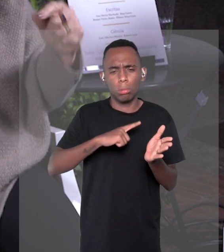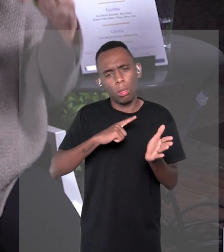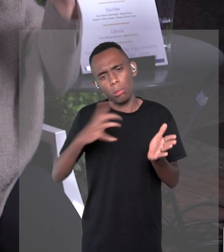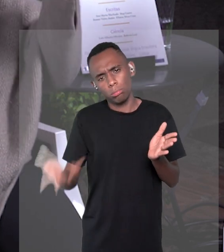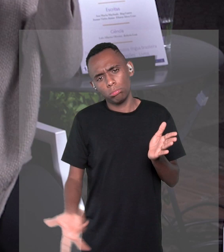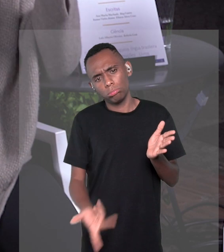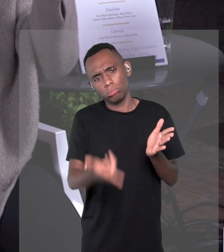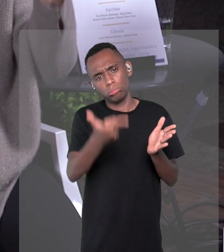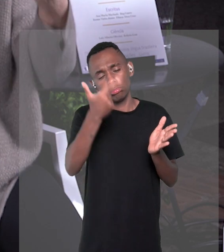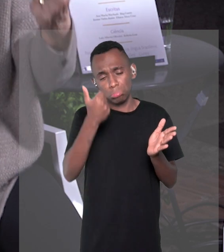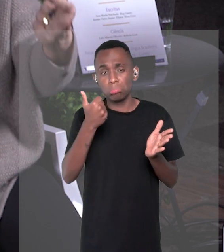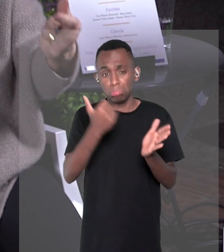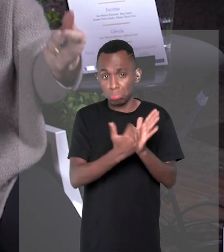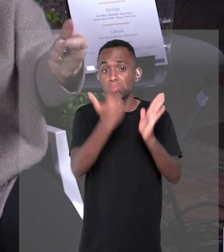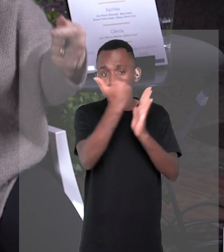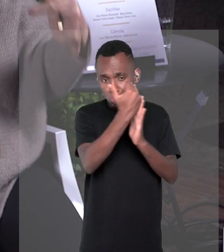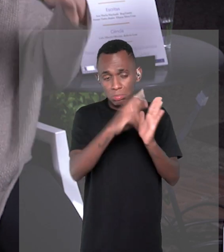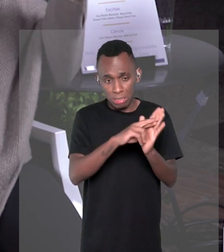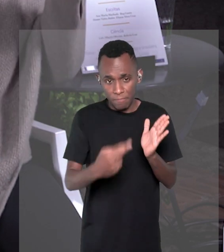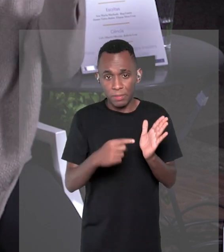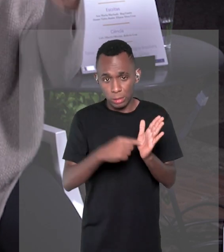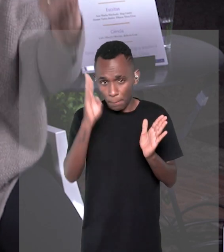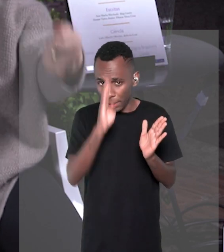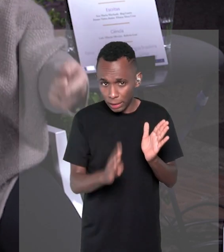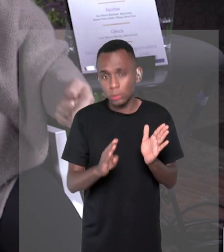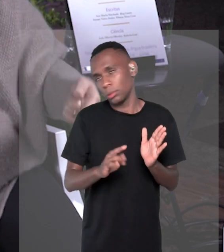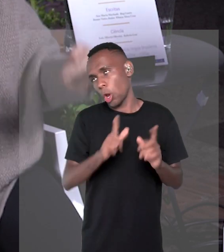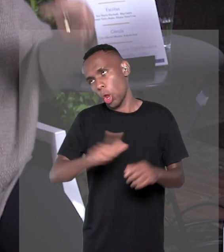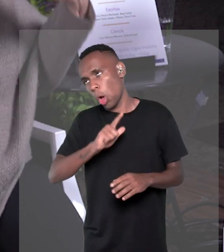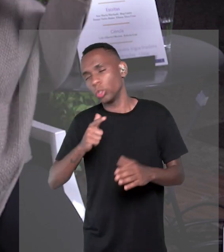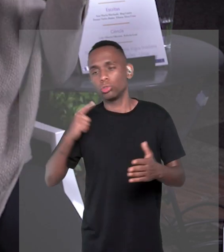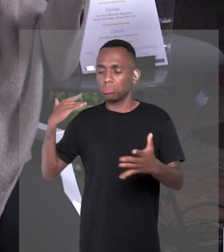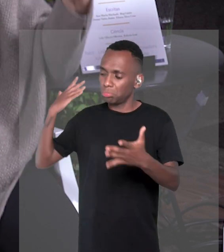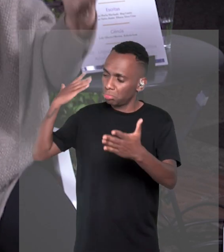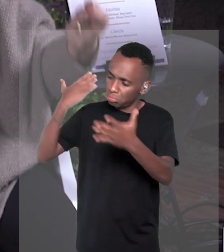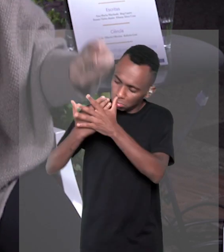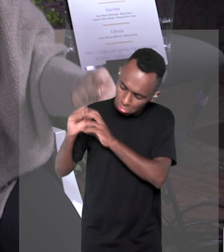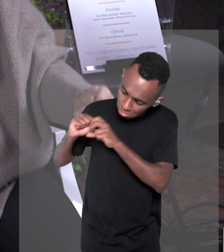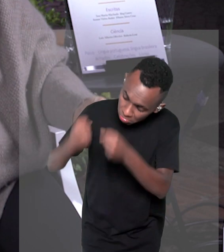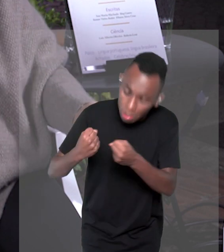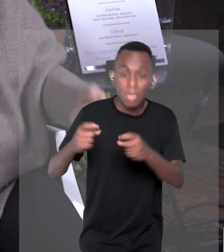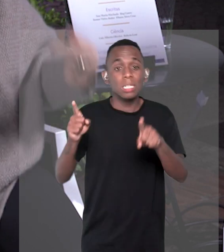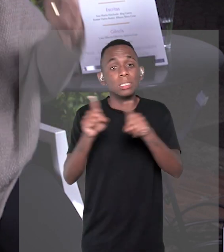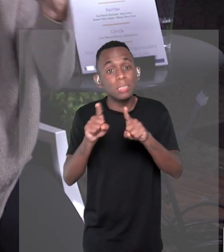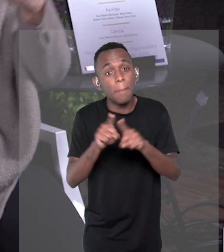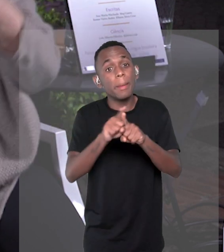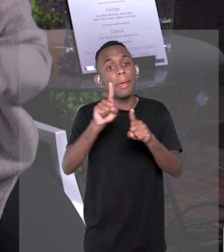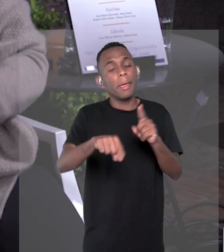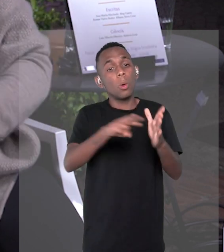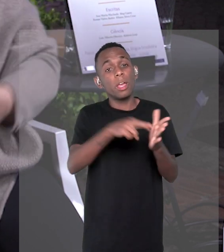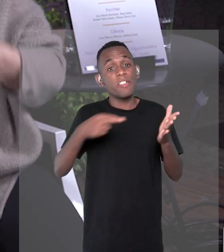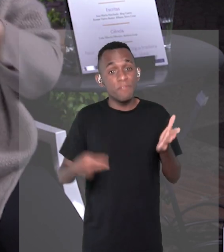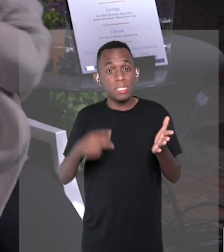que quem fez história, quem teve história, quem tem o que contar, quem tem